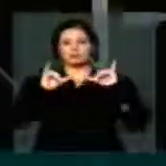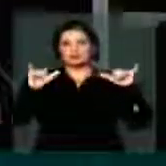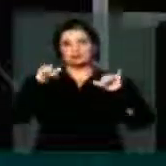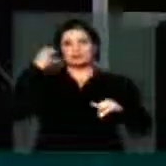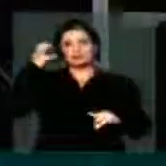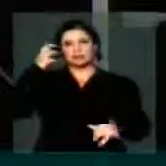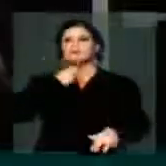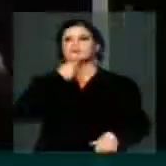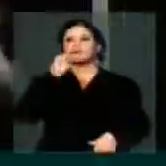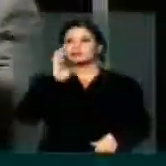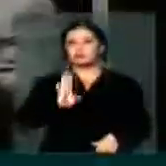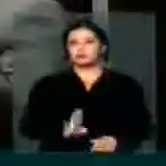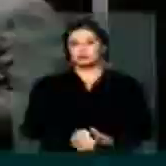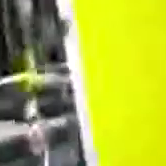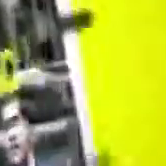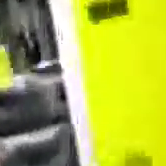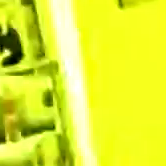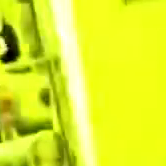no...